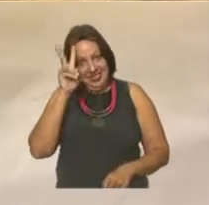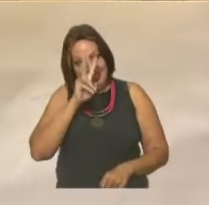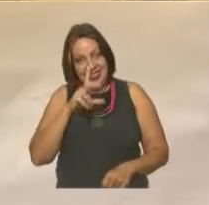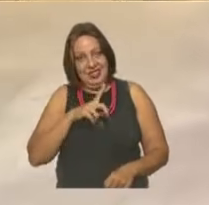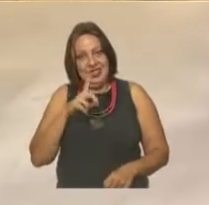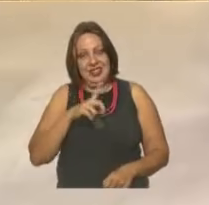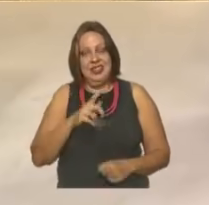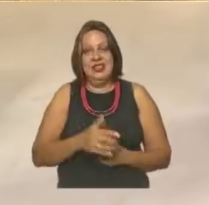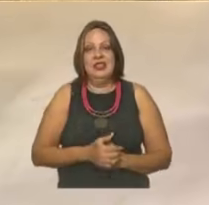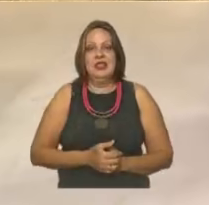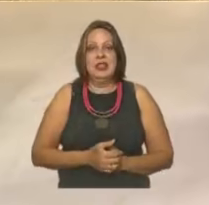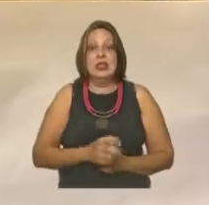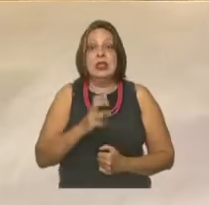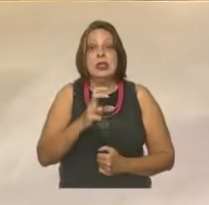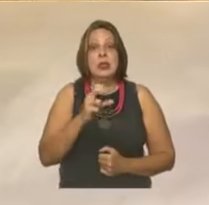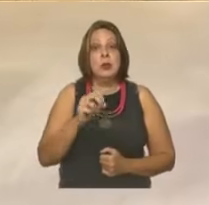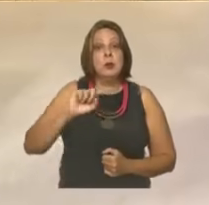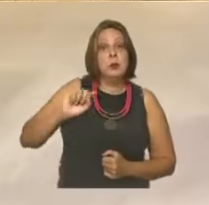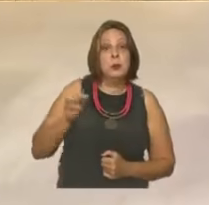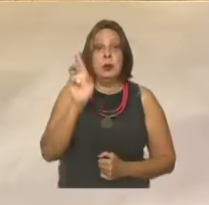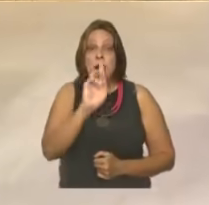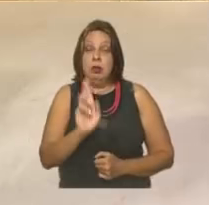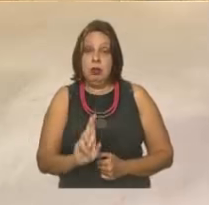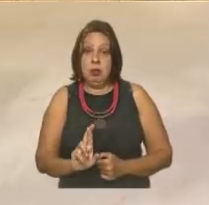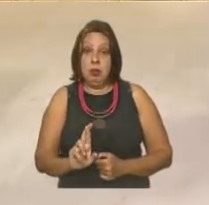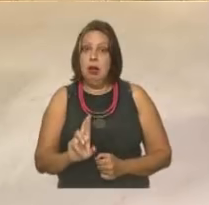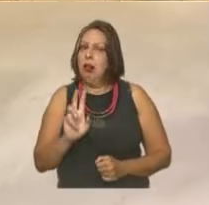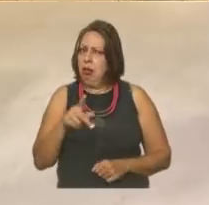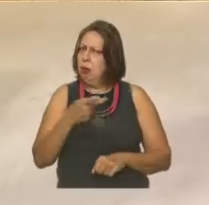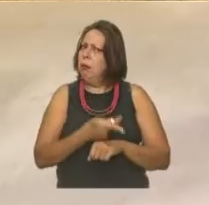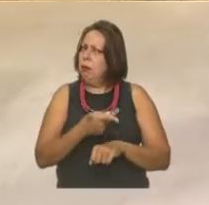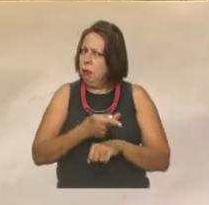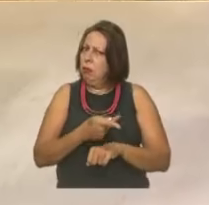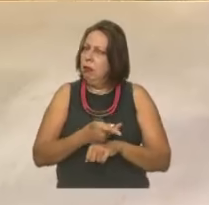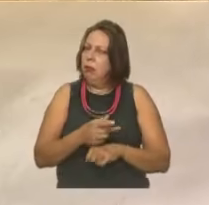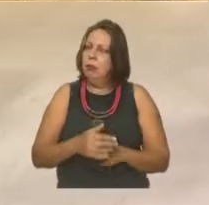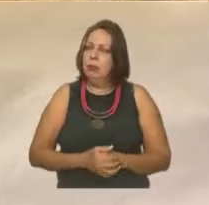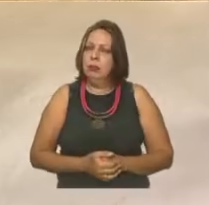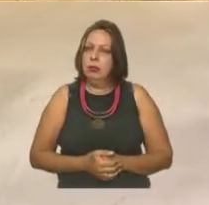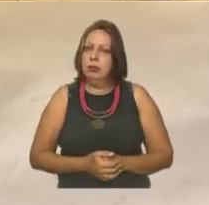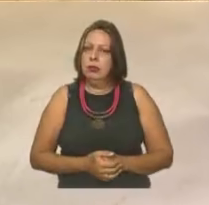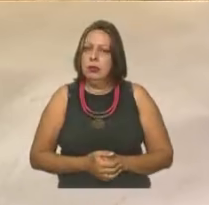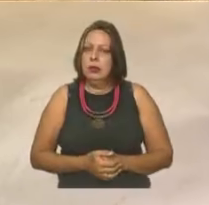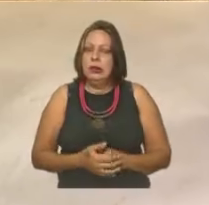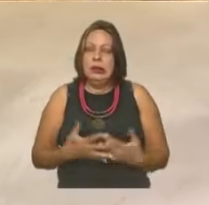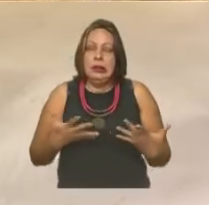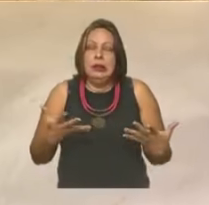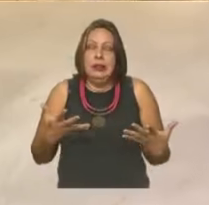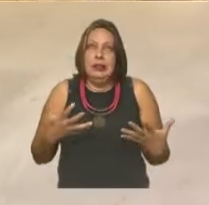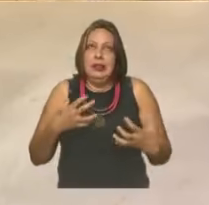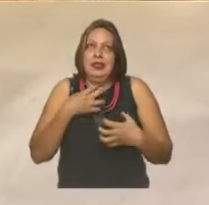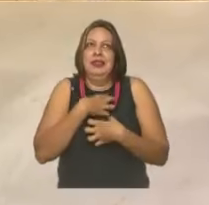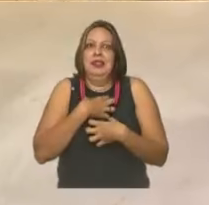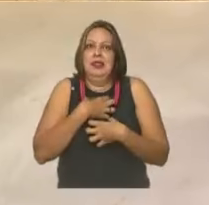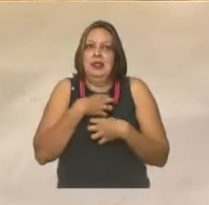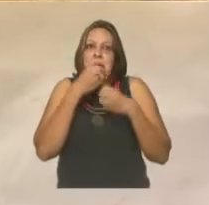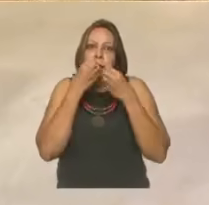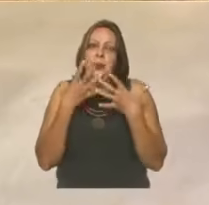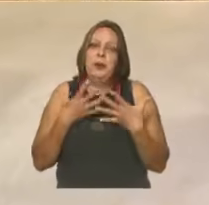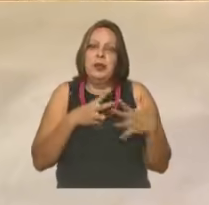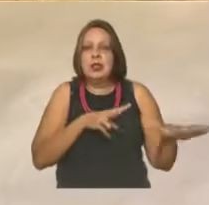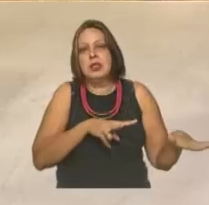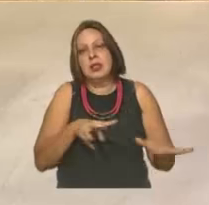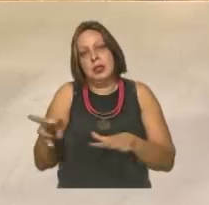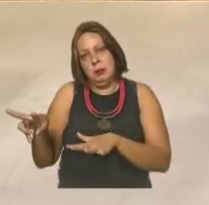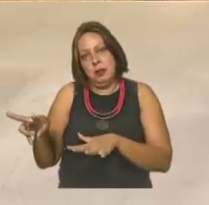de R$50 mil. Gente, R$50 mil é um prêmio para deixar todo mundo assim em êxtase, né? Ah, menino! E semana